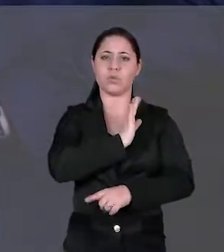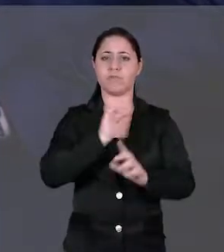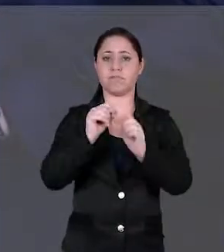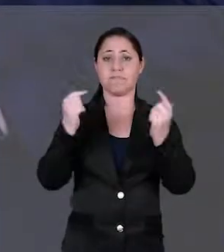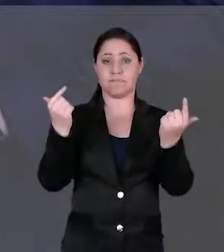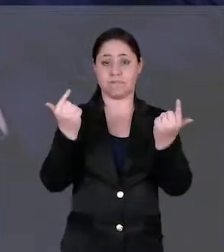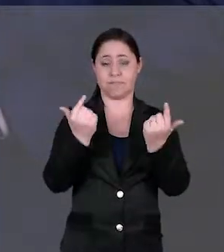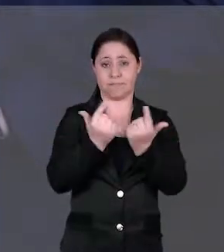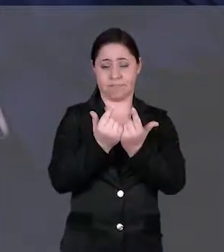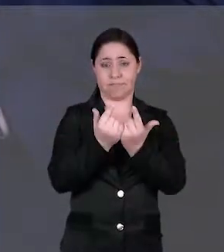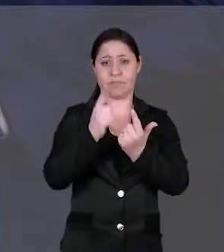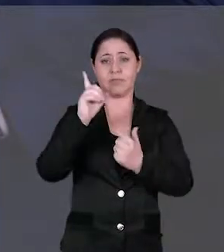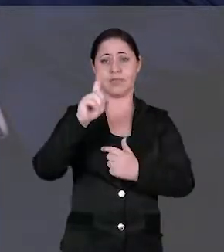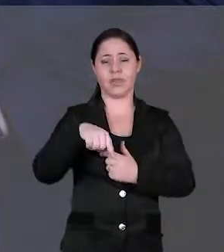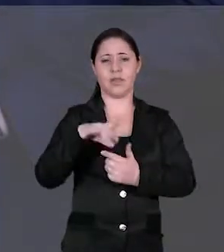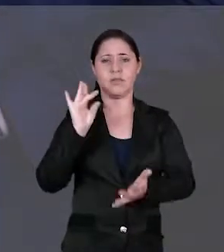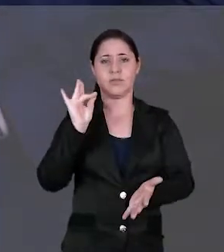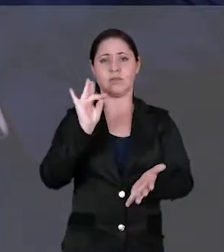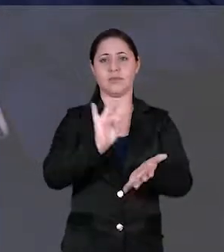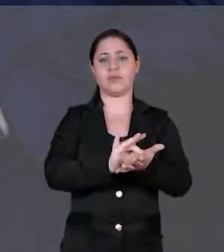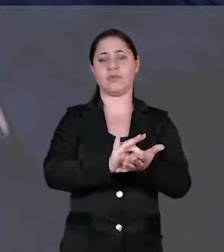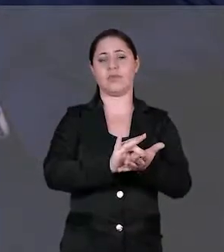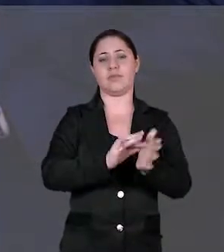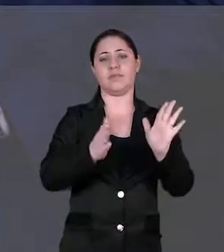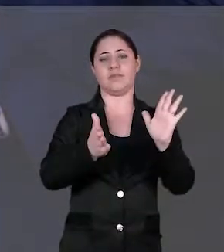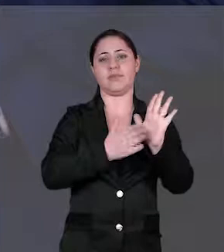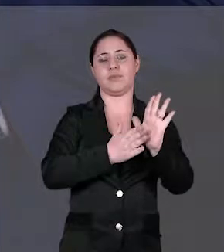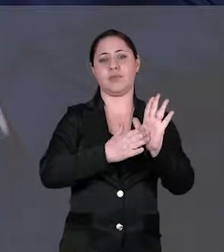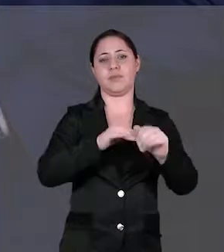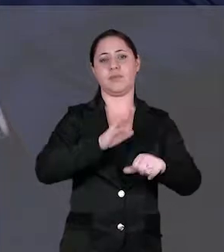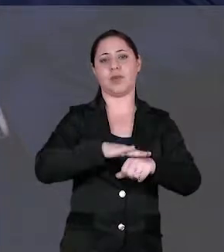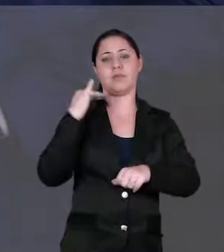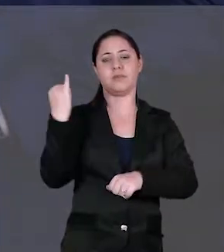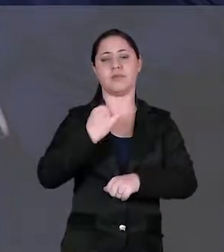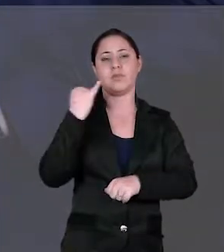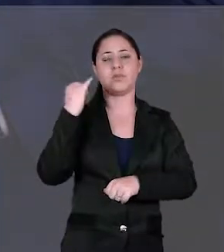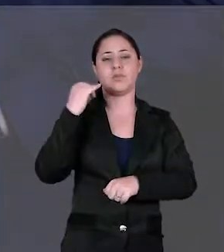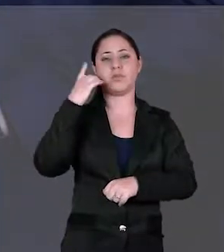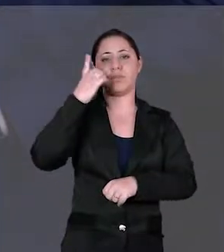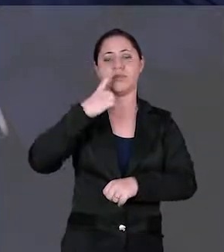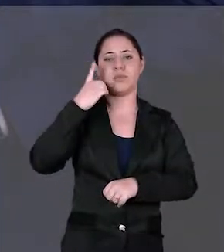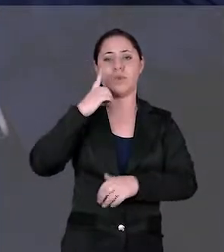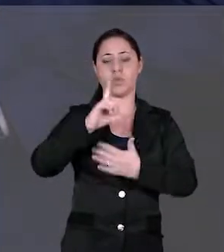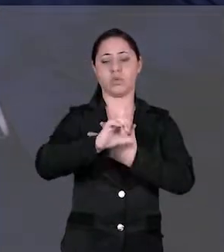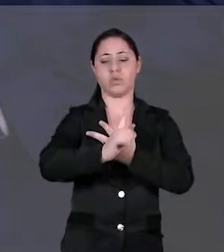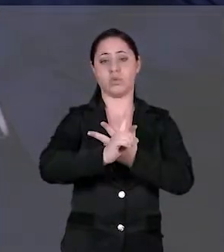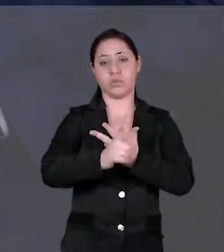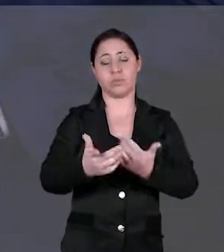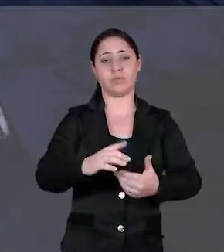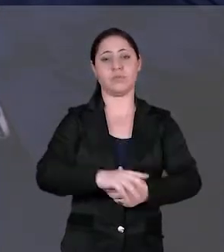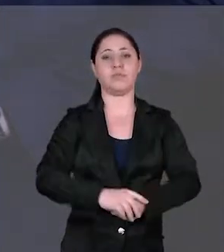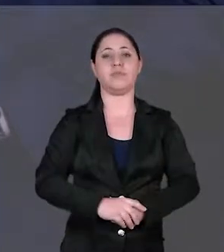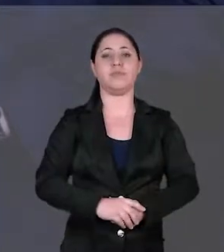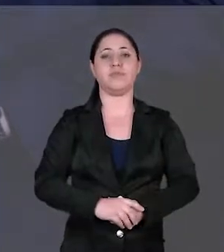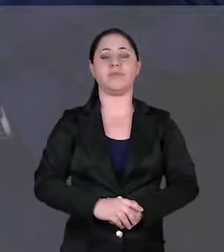o coração da Assembleia, que é, na verdade, a grande função dos parlamentares enquanto